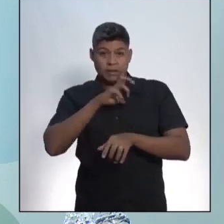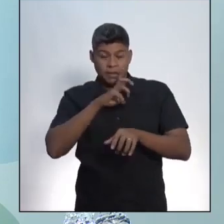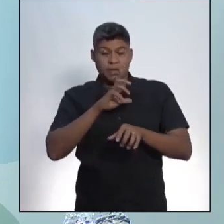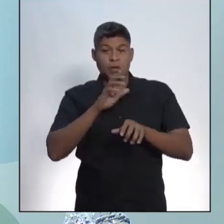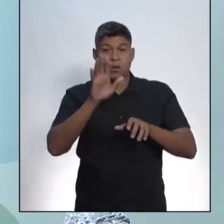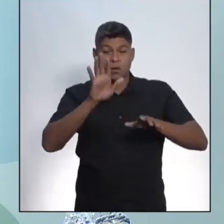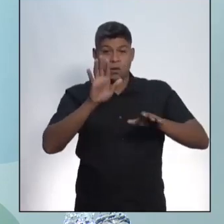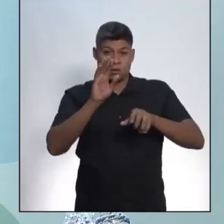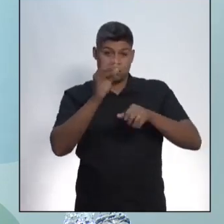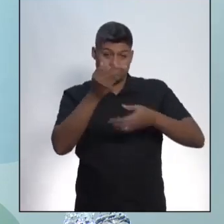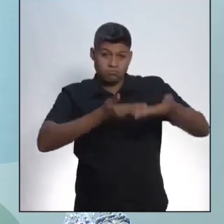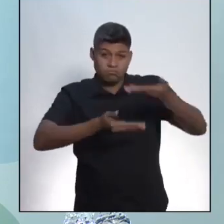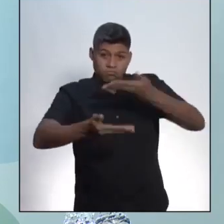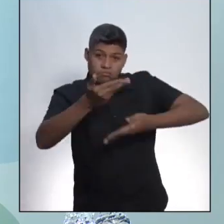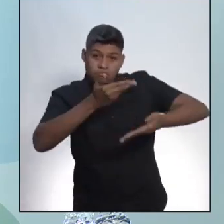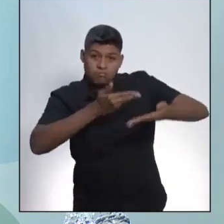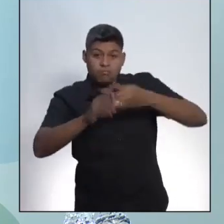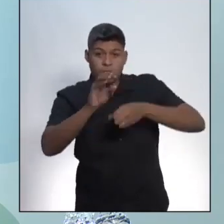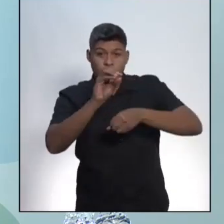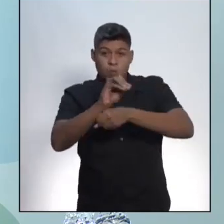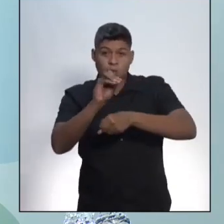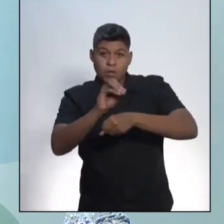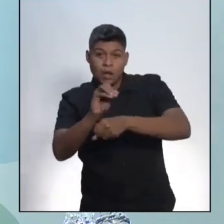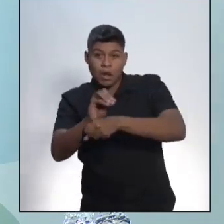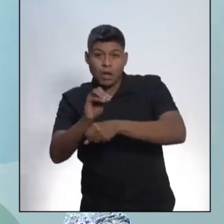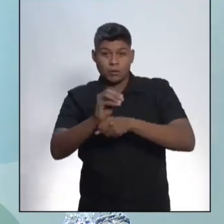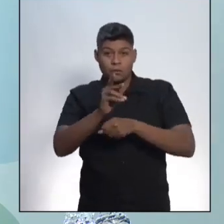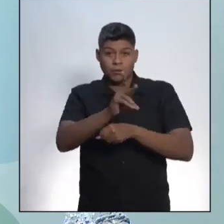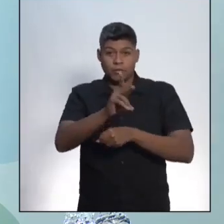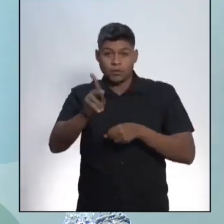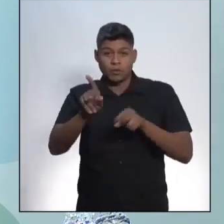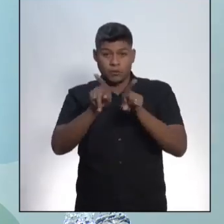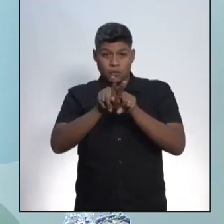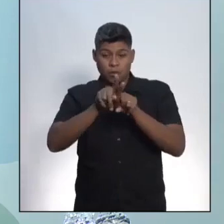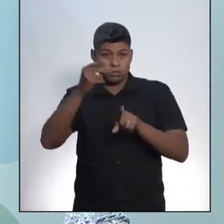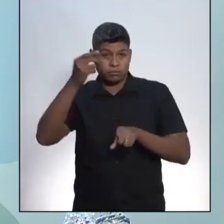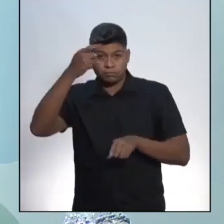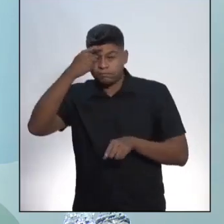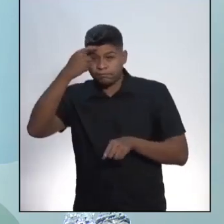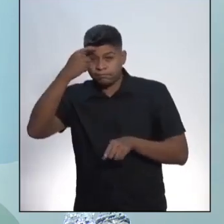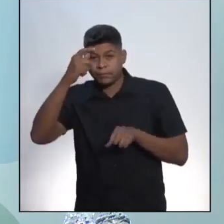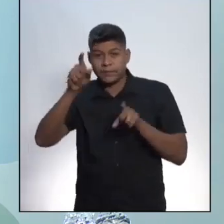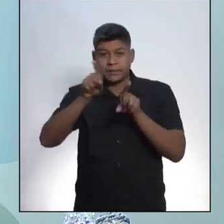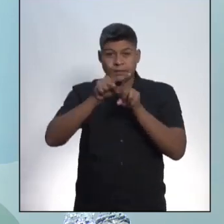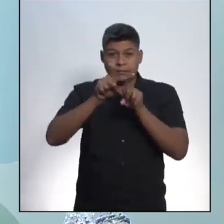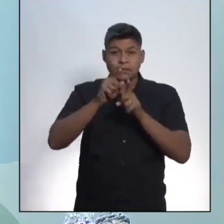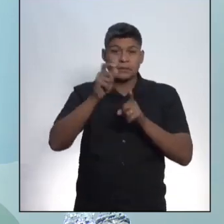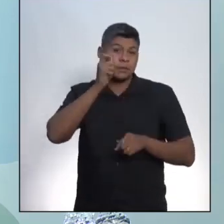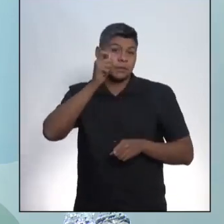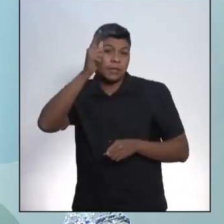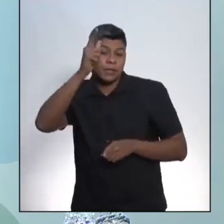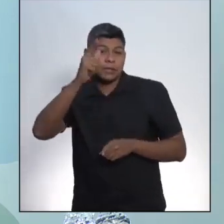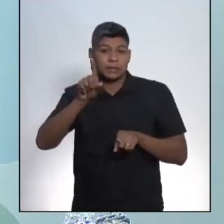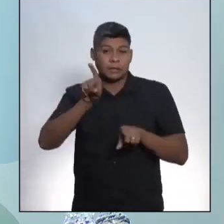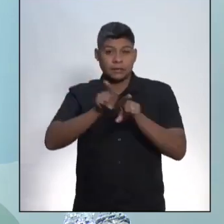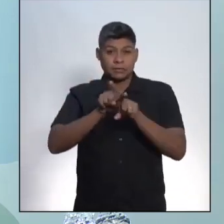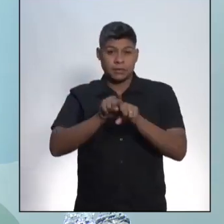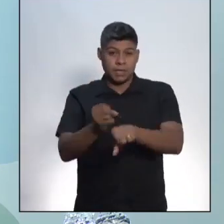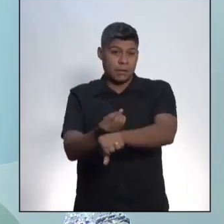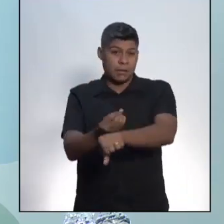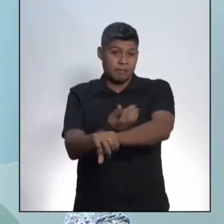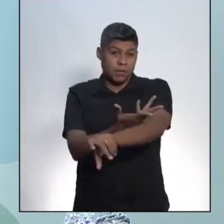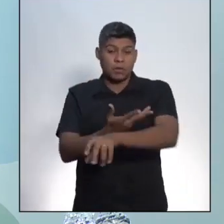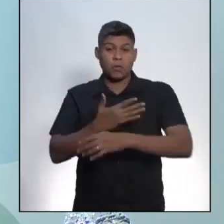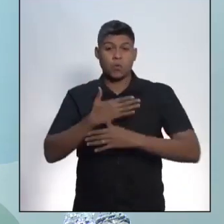para o professor, não só da mente, da cognição, mas também alinhado com os cuidados da emoção do professor, do